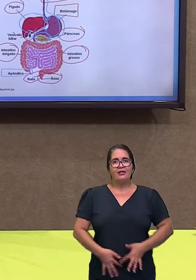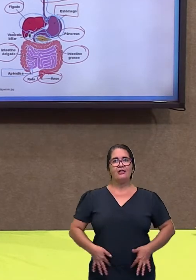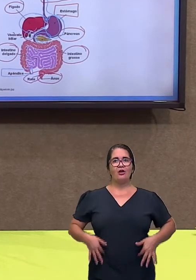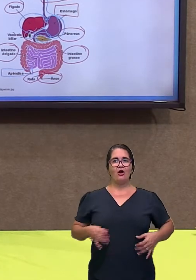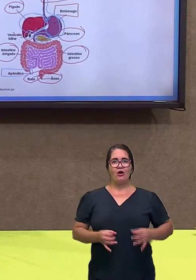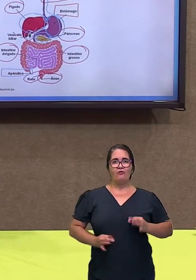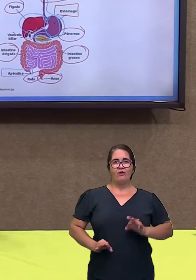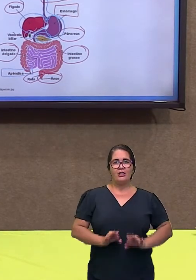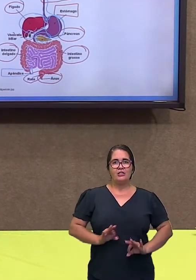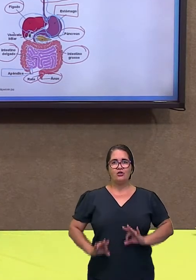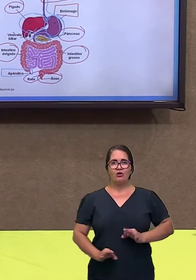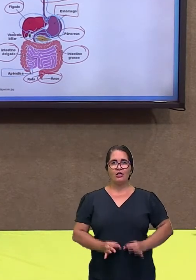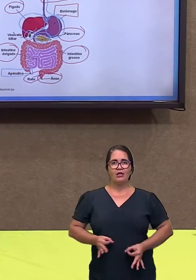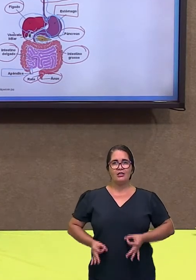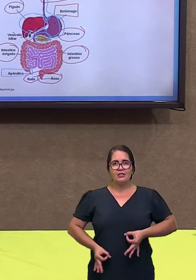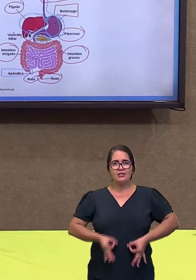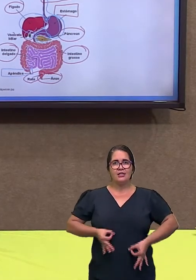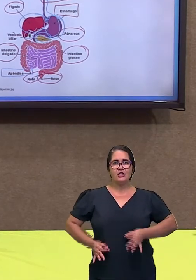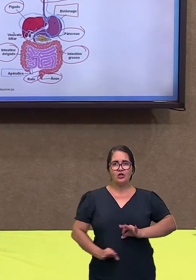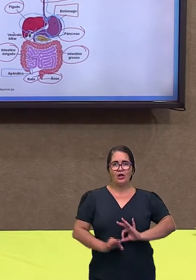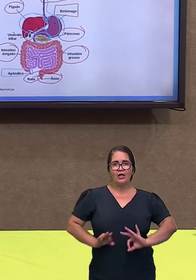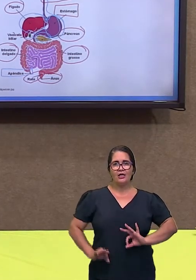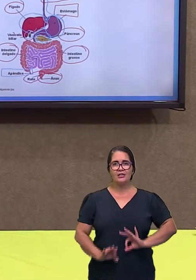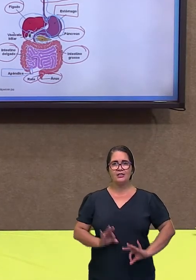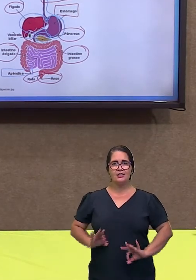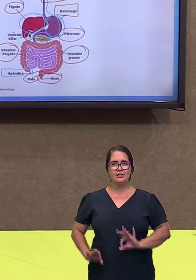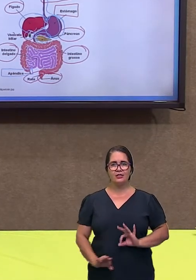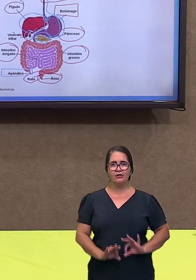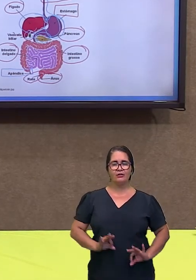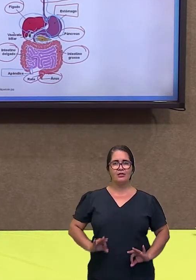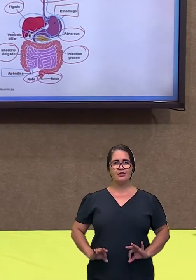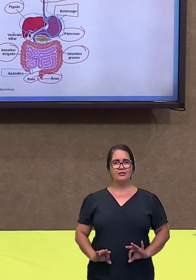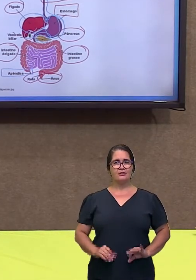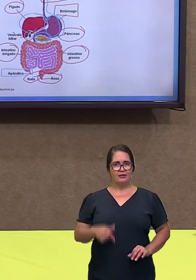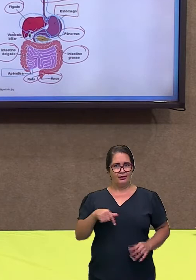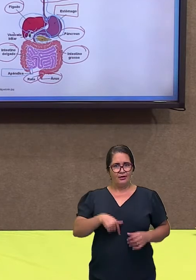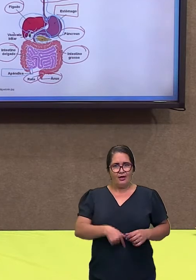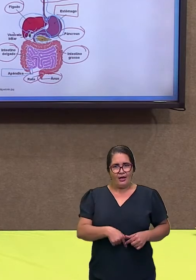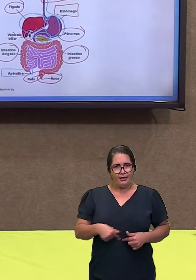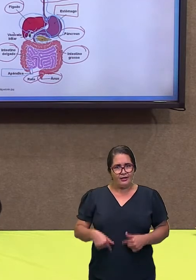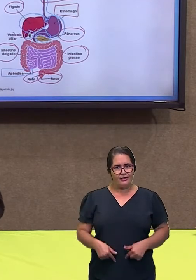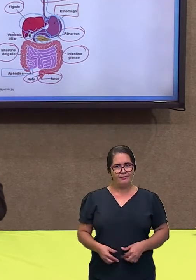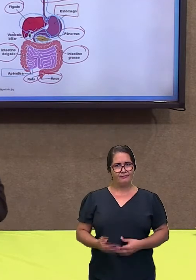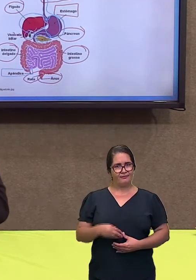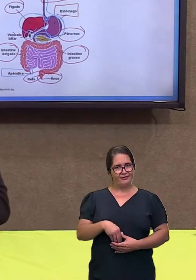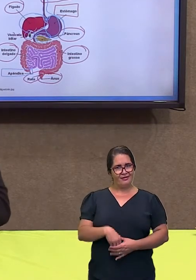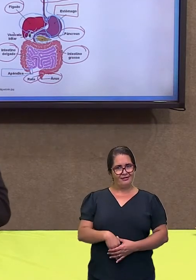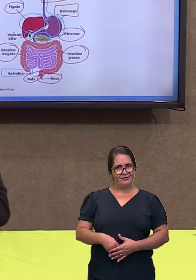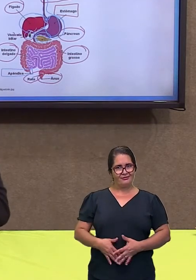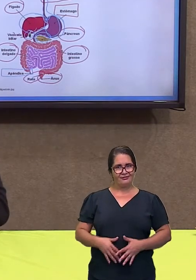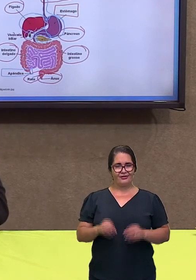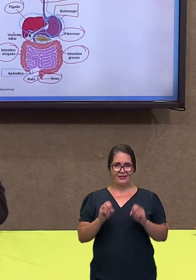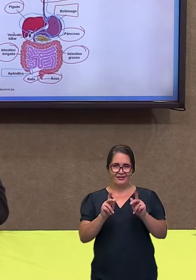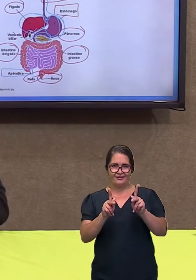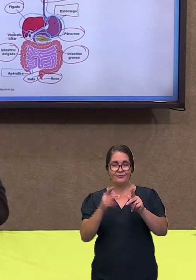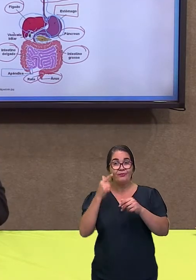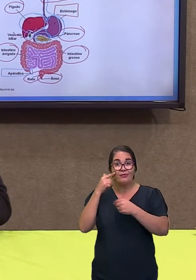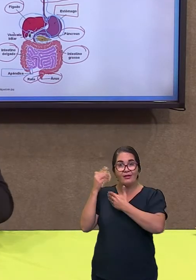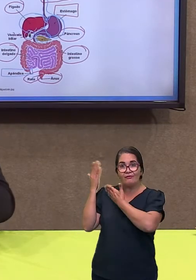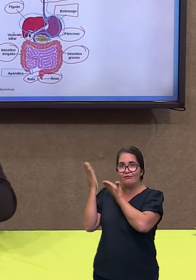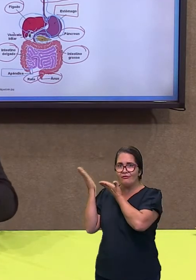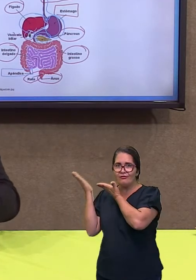organiza encaixadinho ali dentro do intestino grosso. Então, a gente consegue colocar